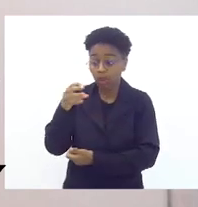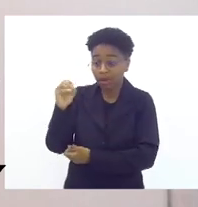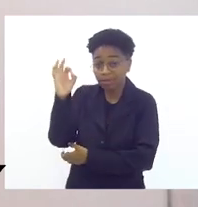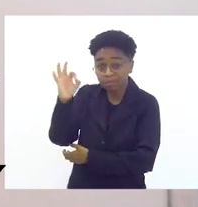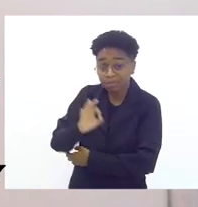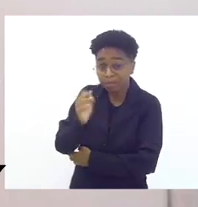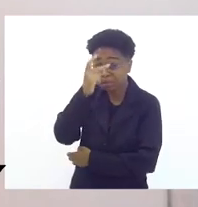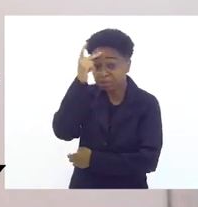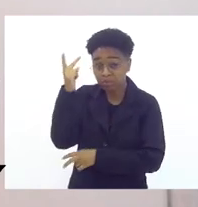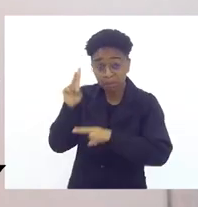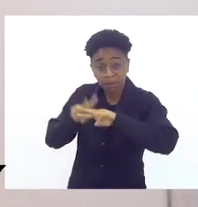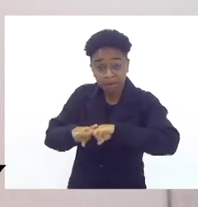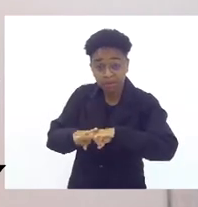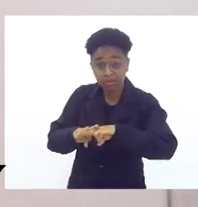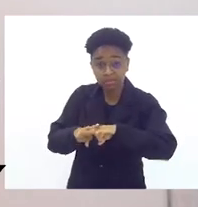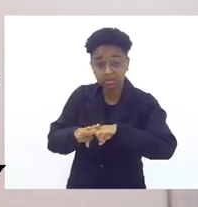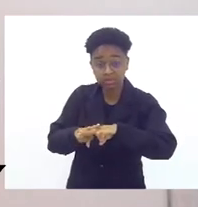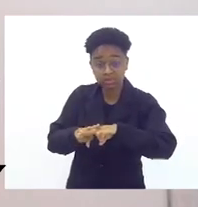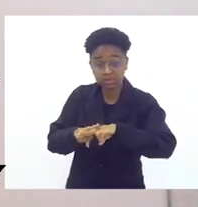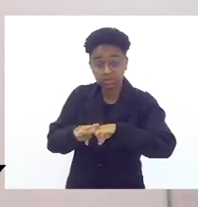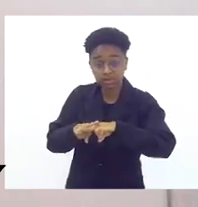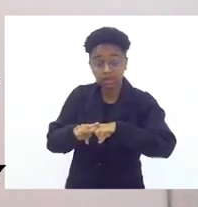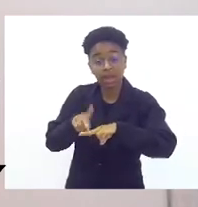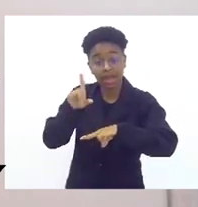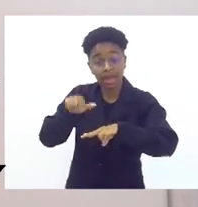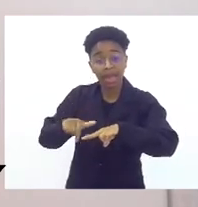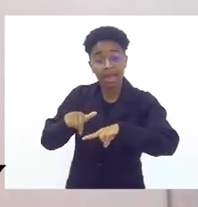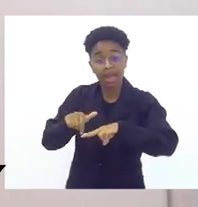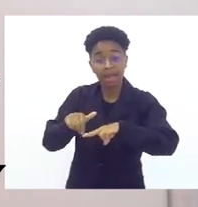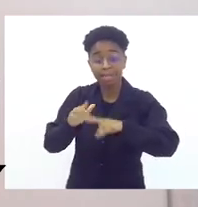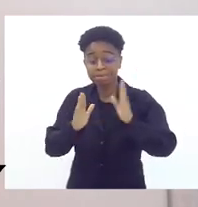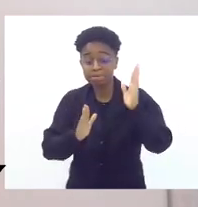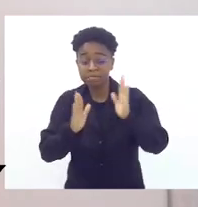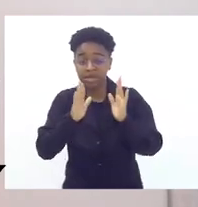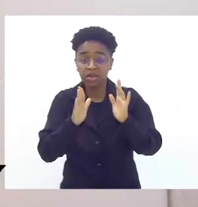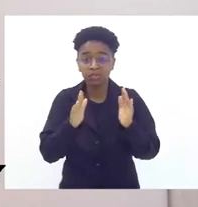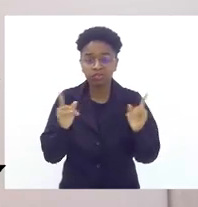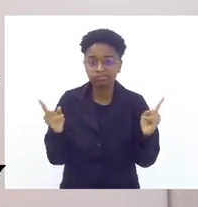cárcere é são de presos provisórios